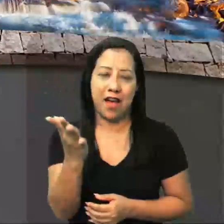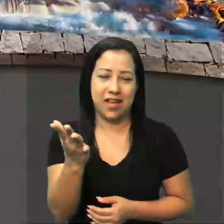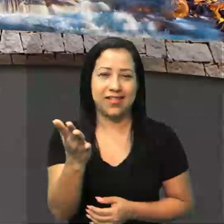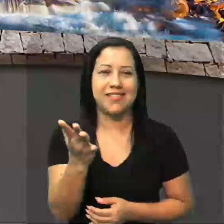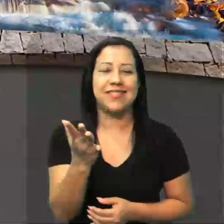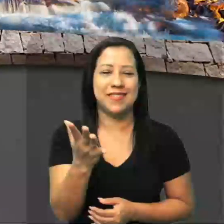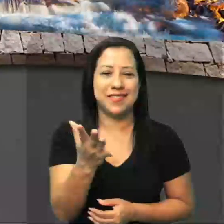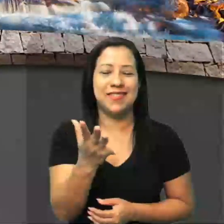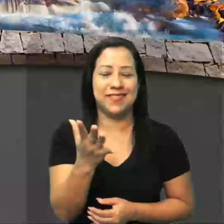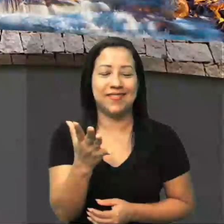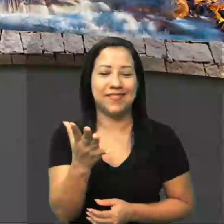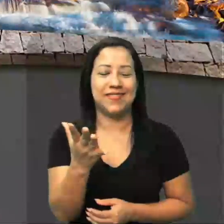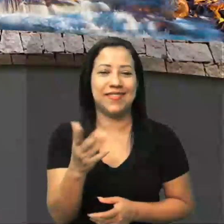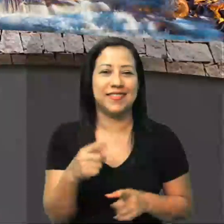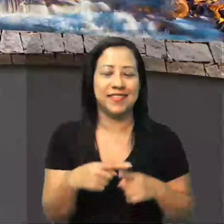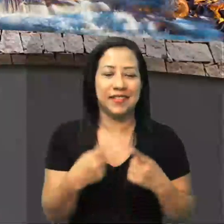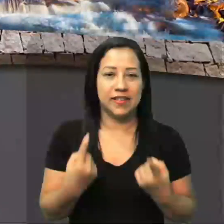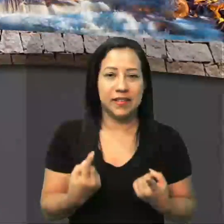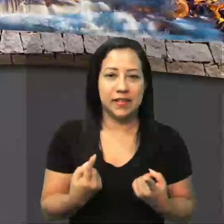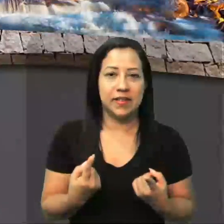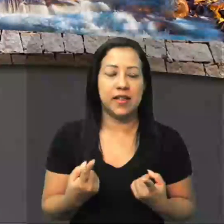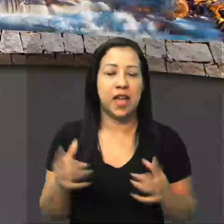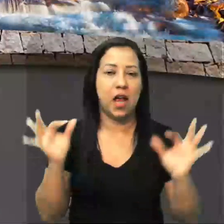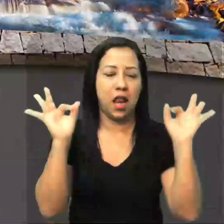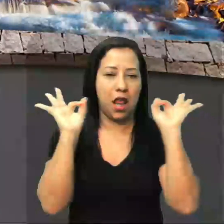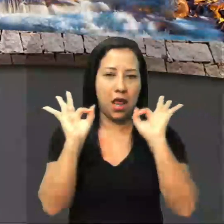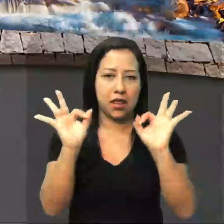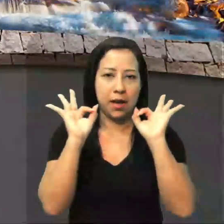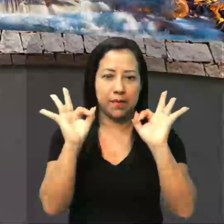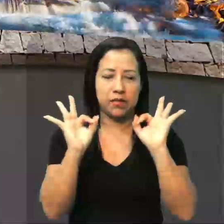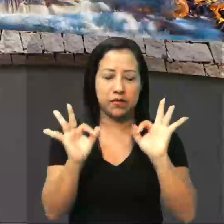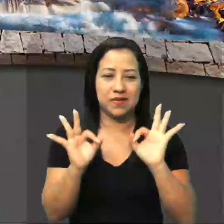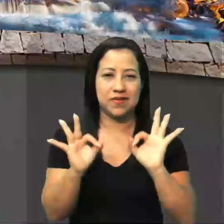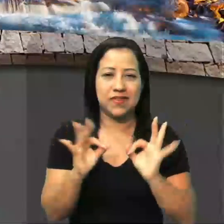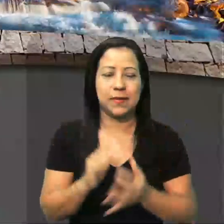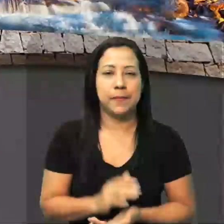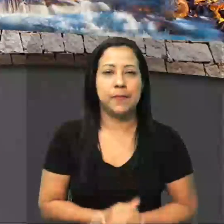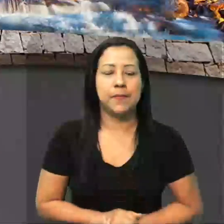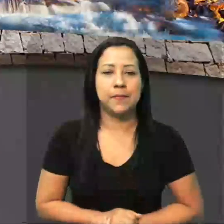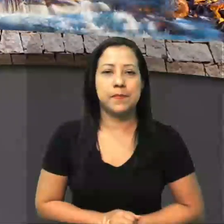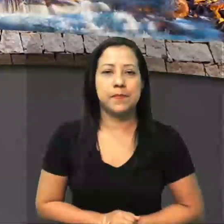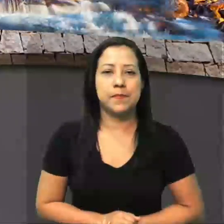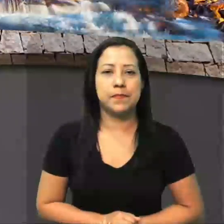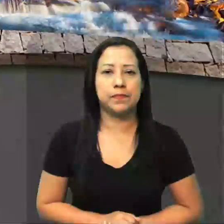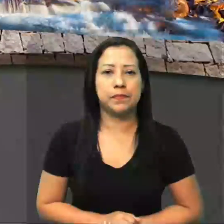meu filho. É top das galáxias.